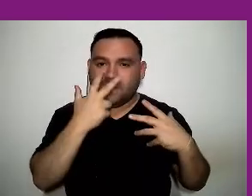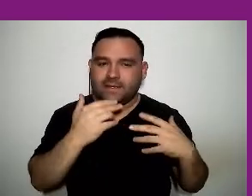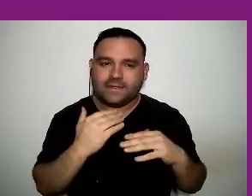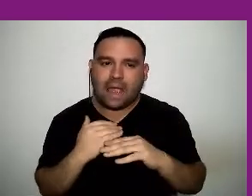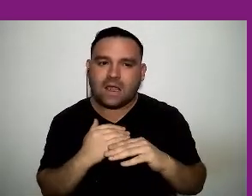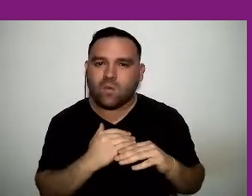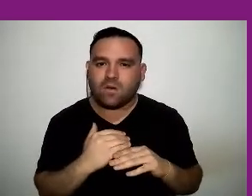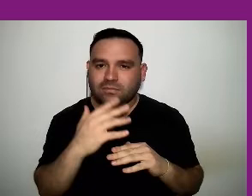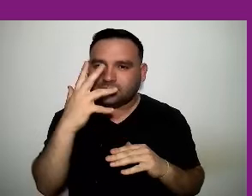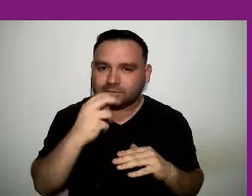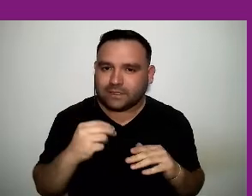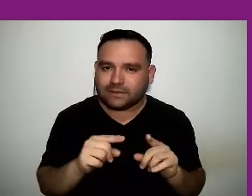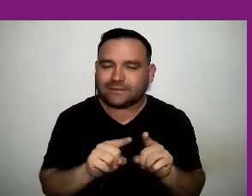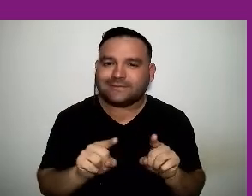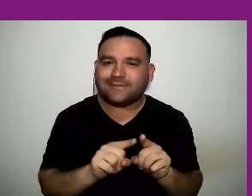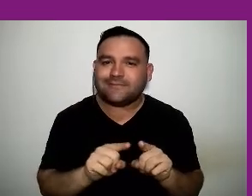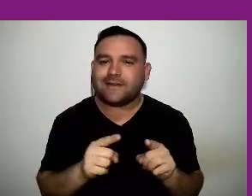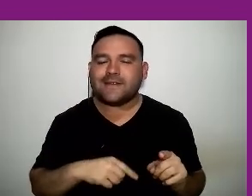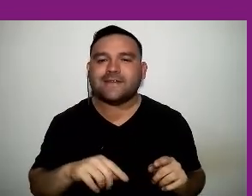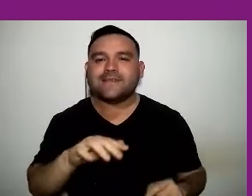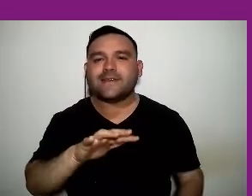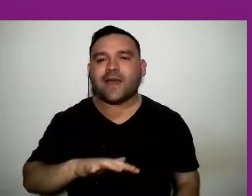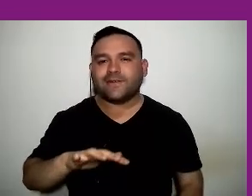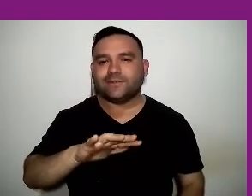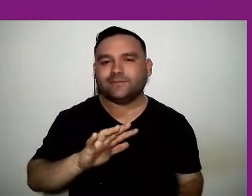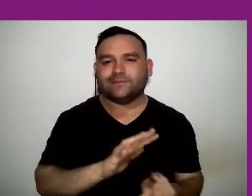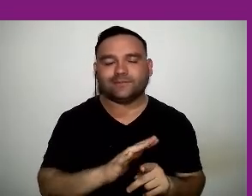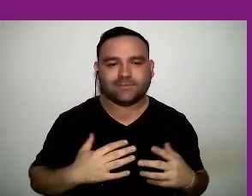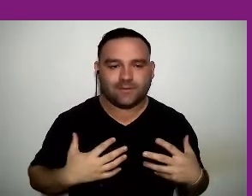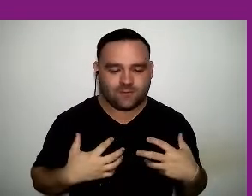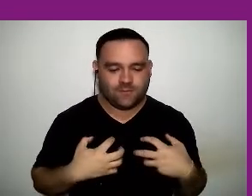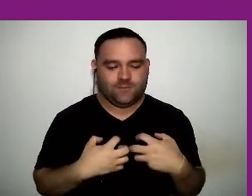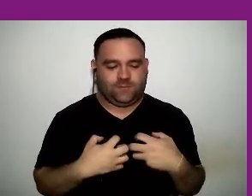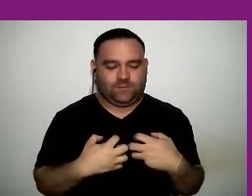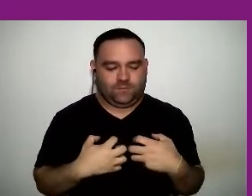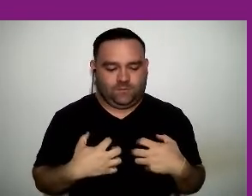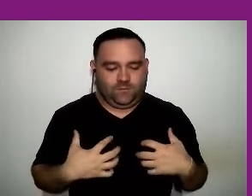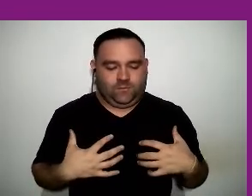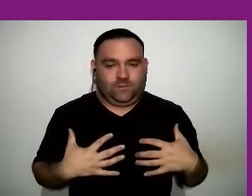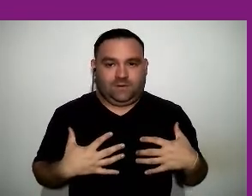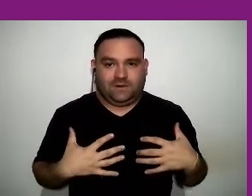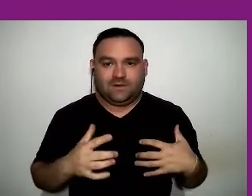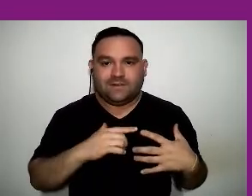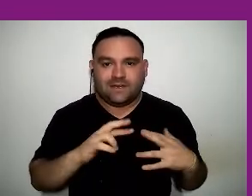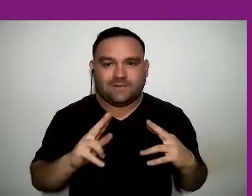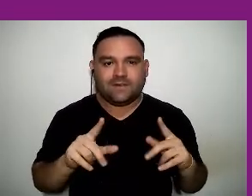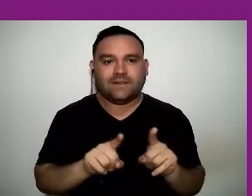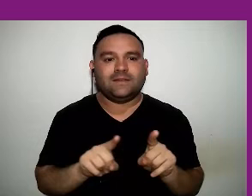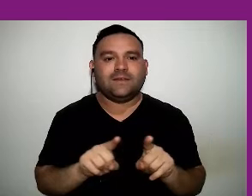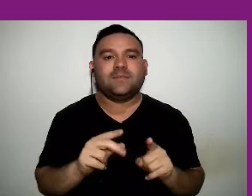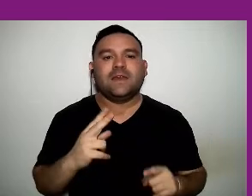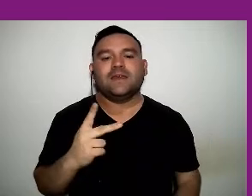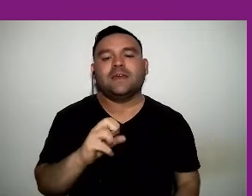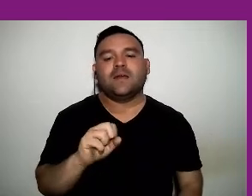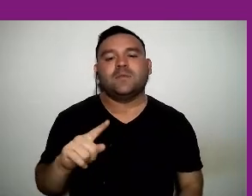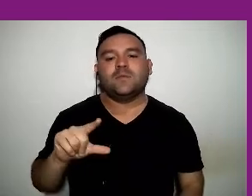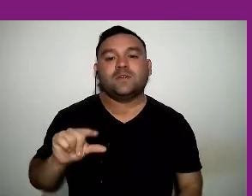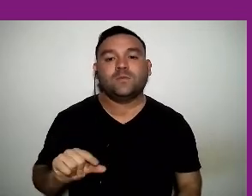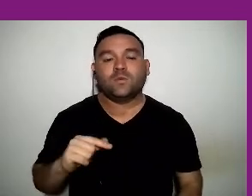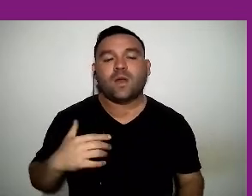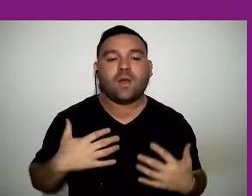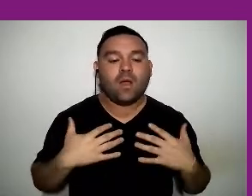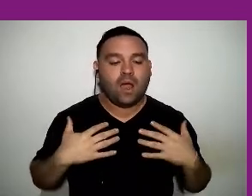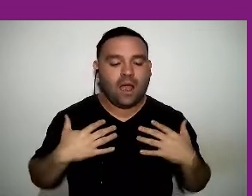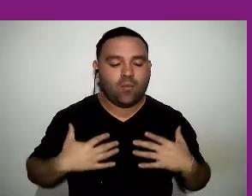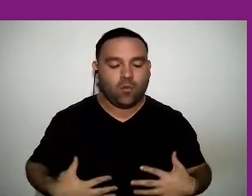homogêneo, e essa área de pulmão fechado e aberto diminui, e aqui quando a gente baixou a PIP, esses pulmões